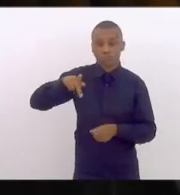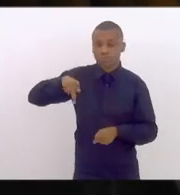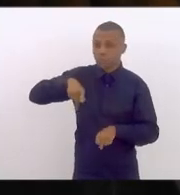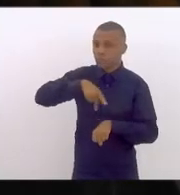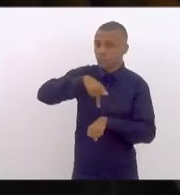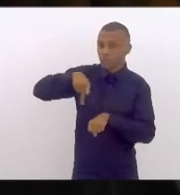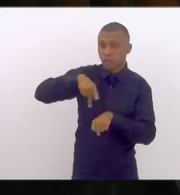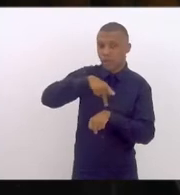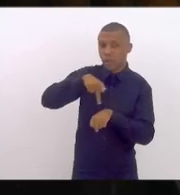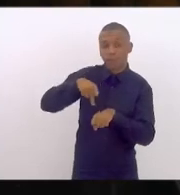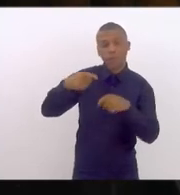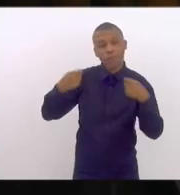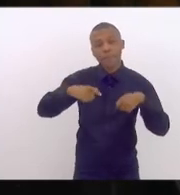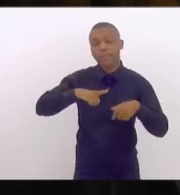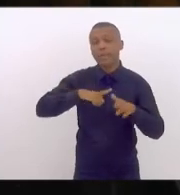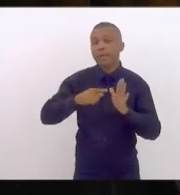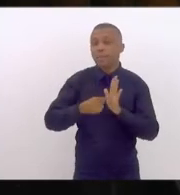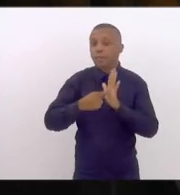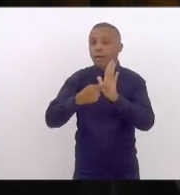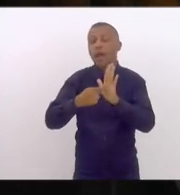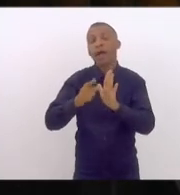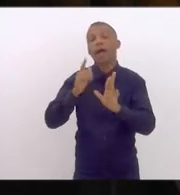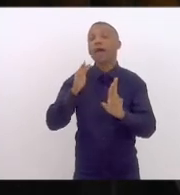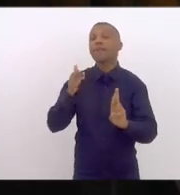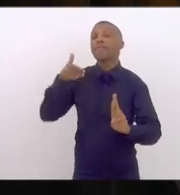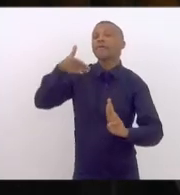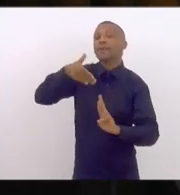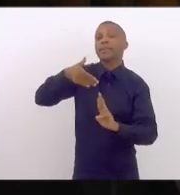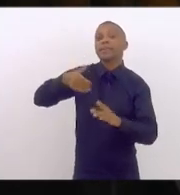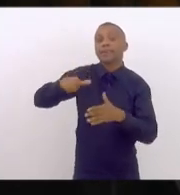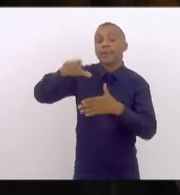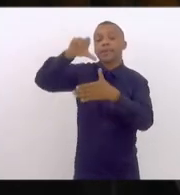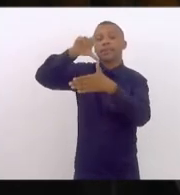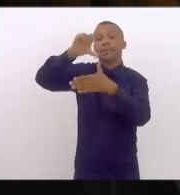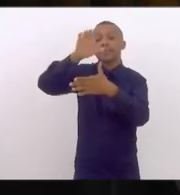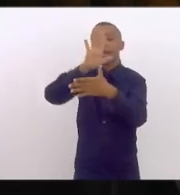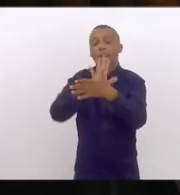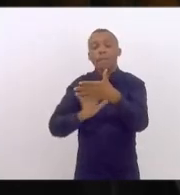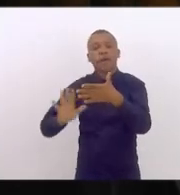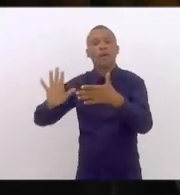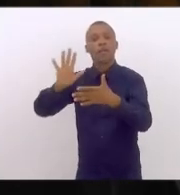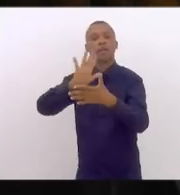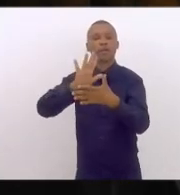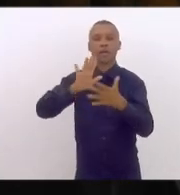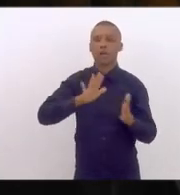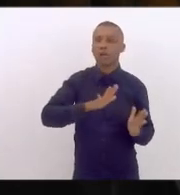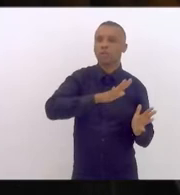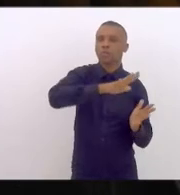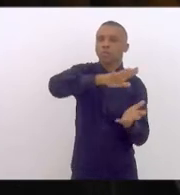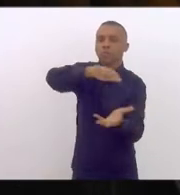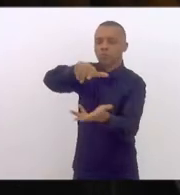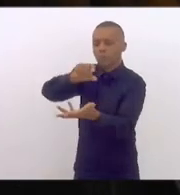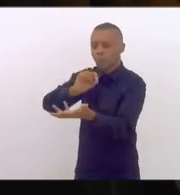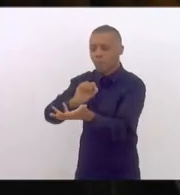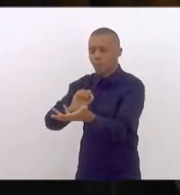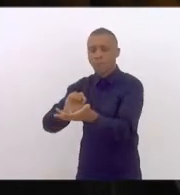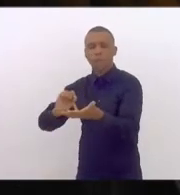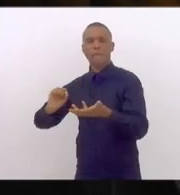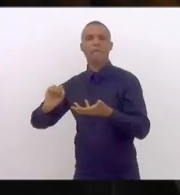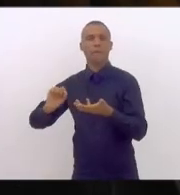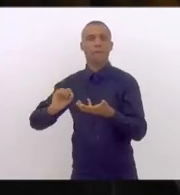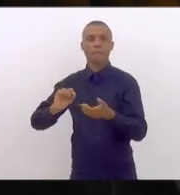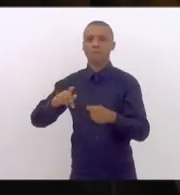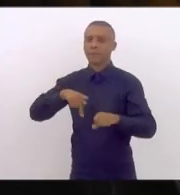que tem que ser exemplo na América do Sul em todo mundo nos países que têm